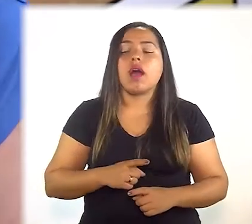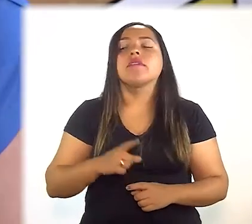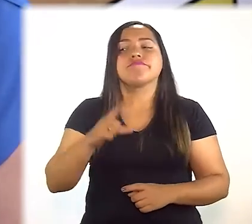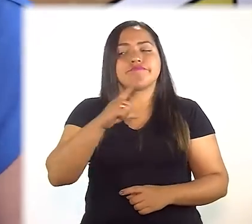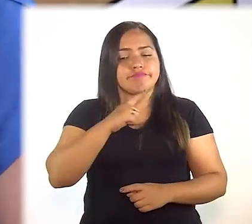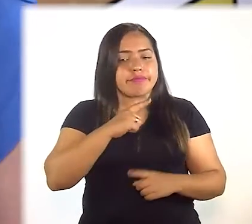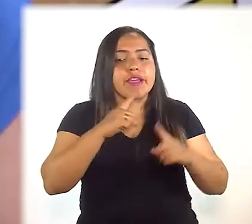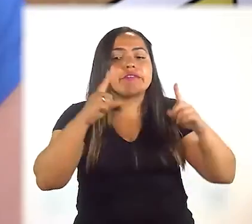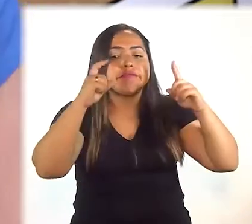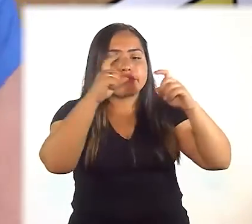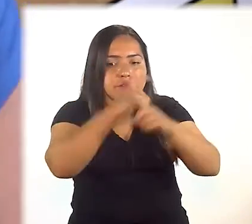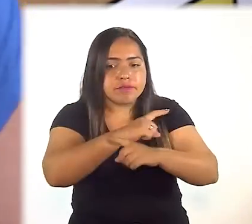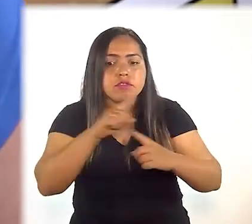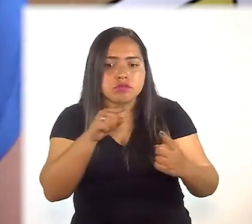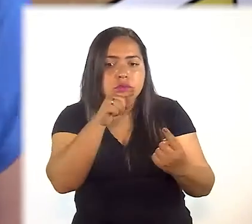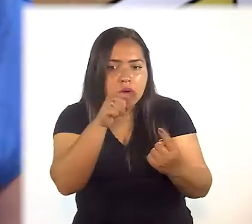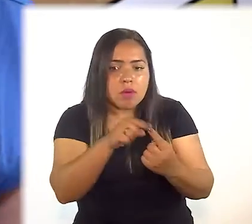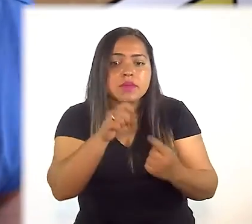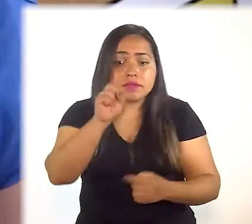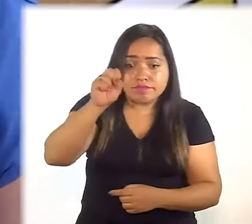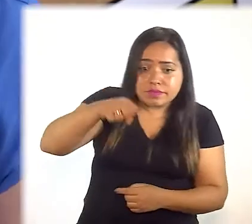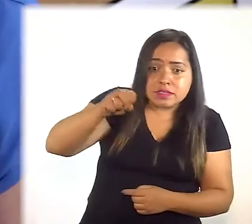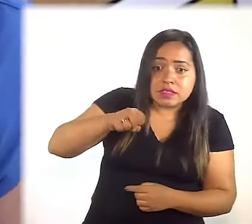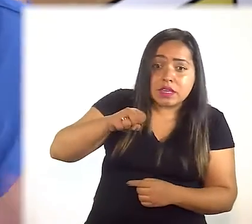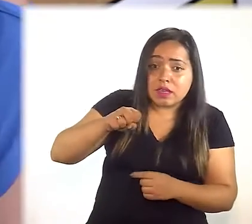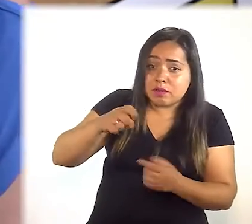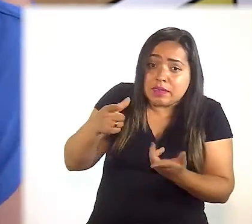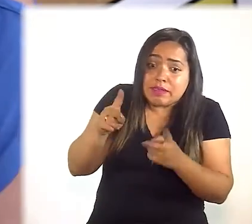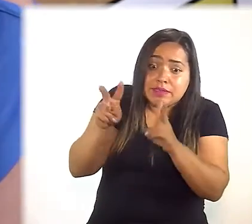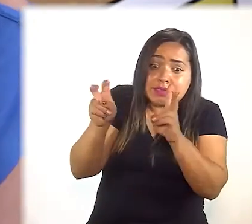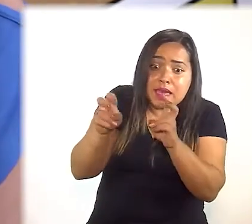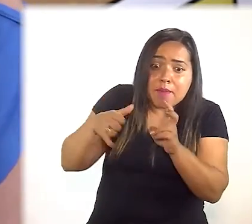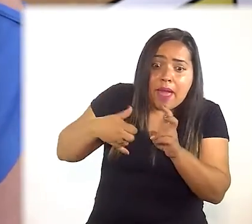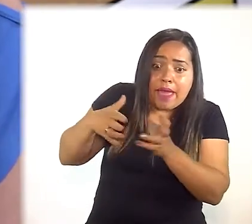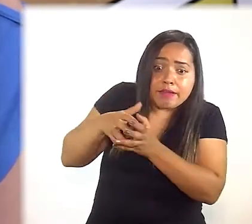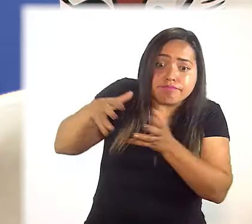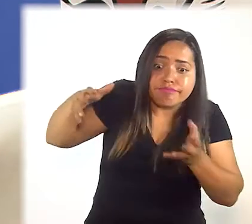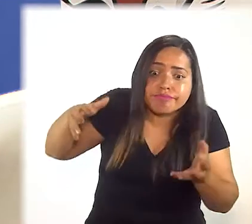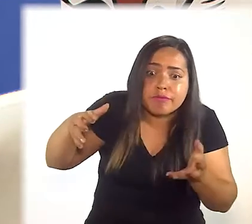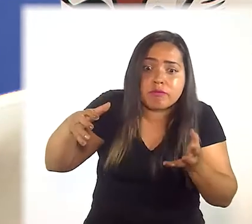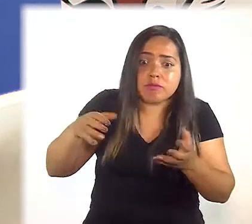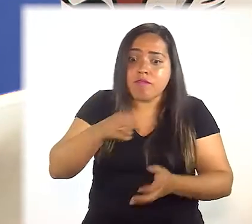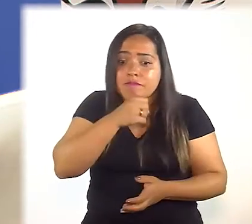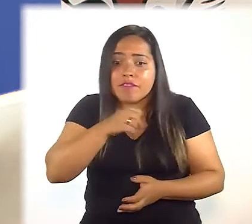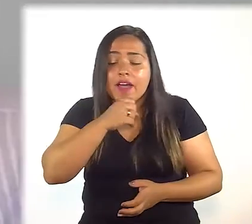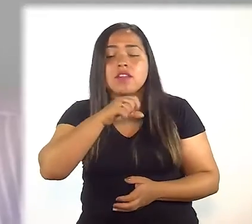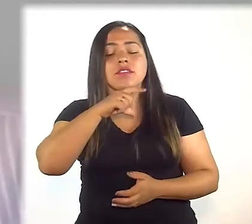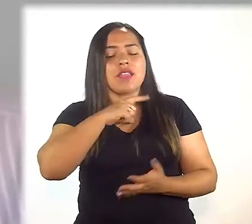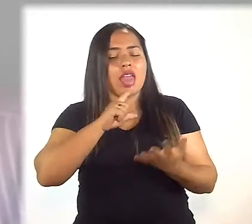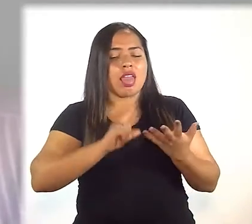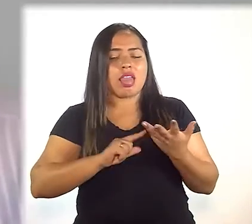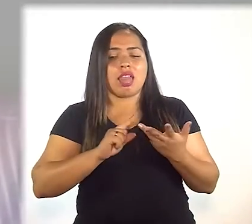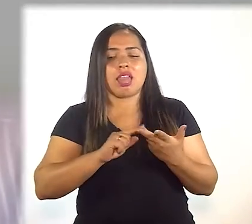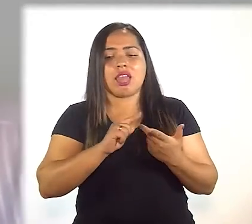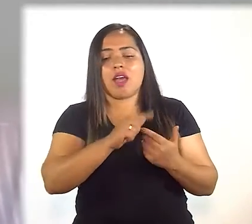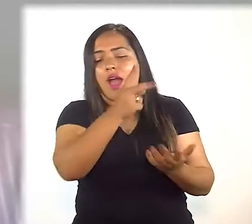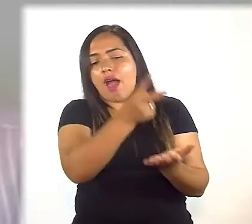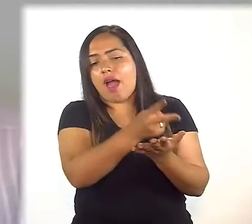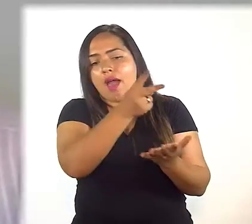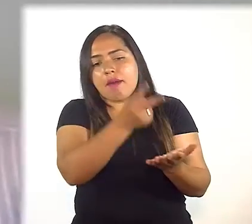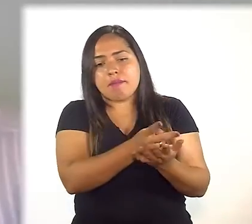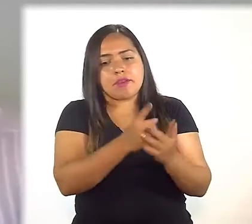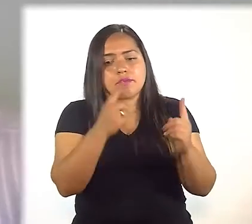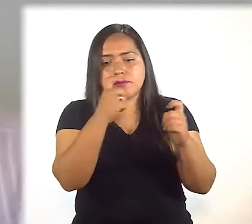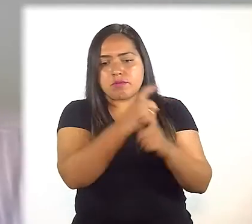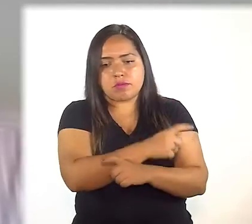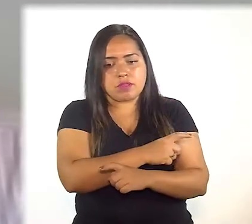tem terceiros que não têm provas, quais foram as dificuldades que o senhor pode analisar? Então, eu acho que as dificuldades